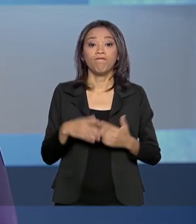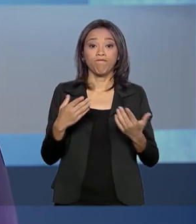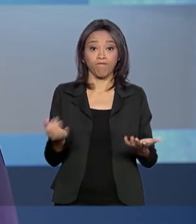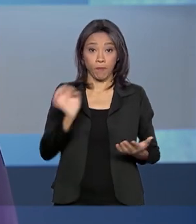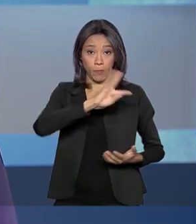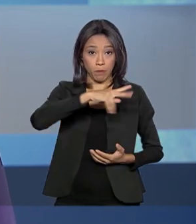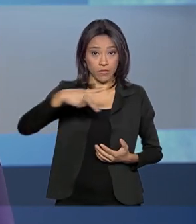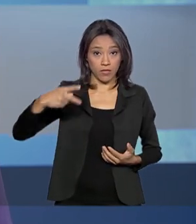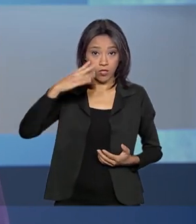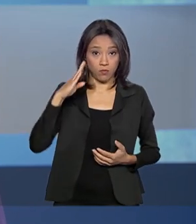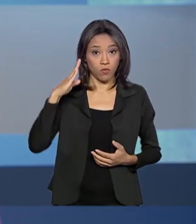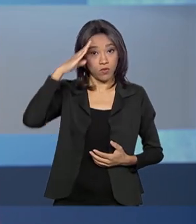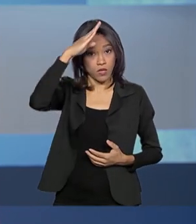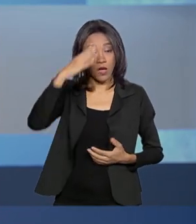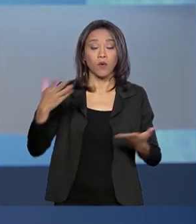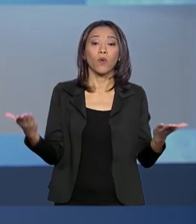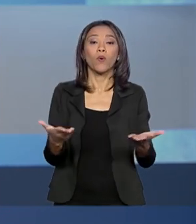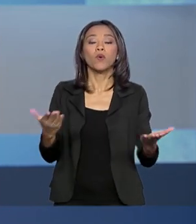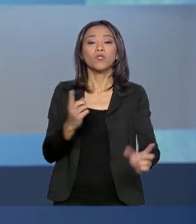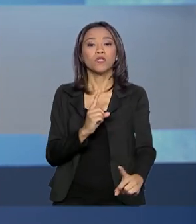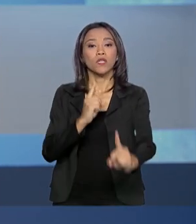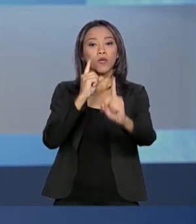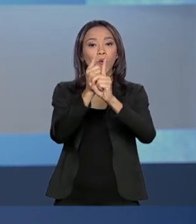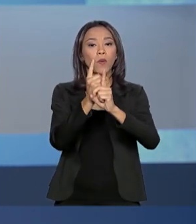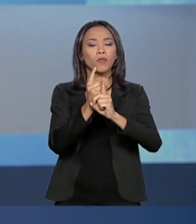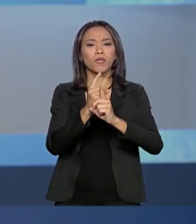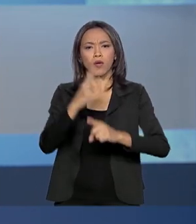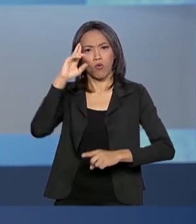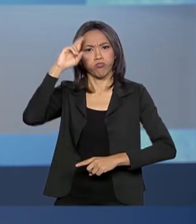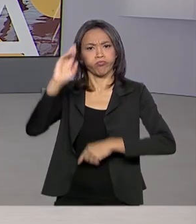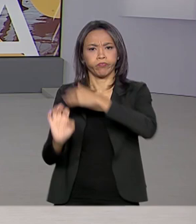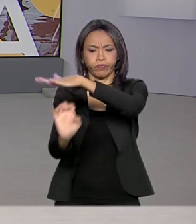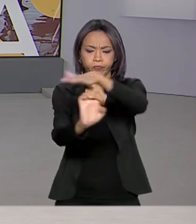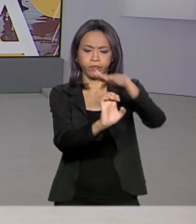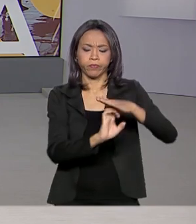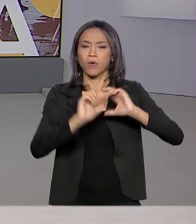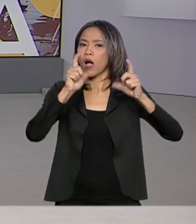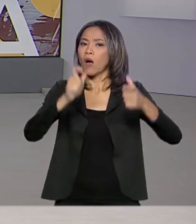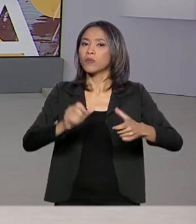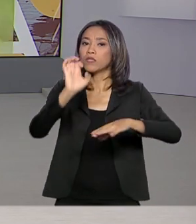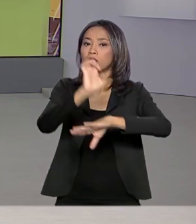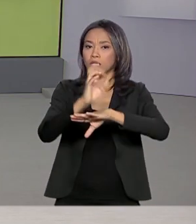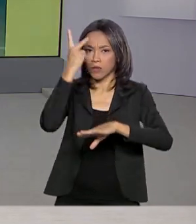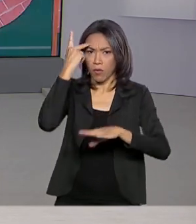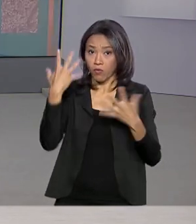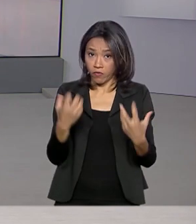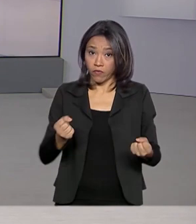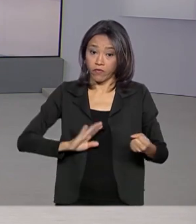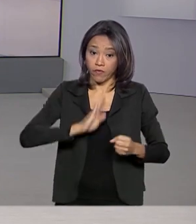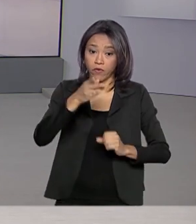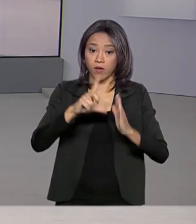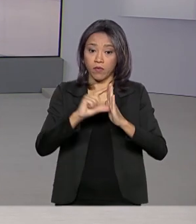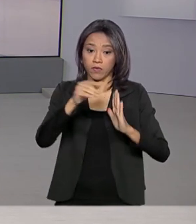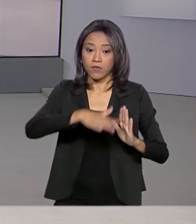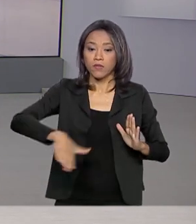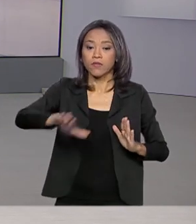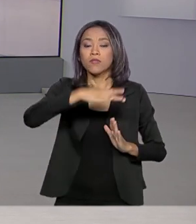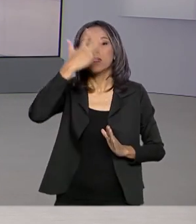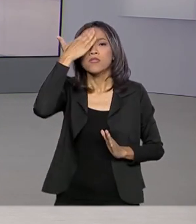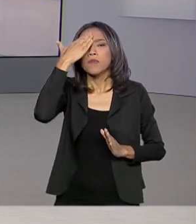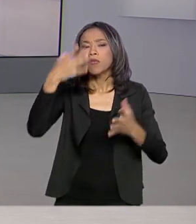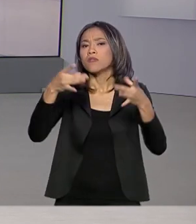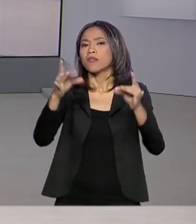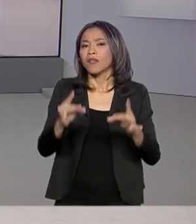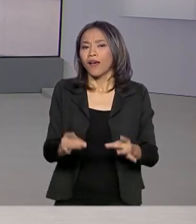O presidente Jair Bolsonaro se encontra hoje com empresários em São Paulo. Nós vamos ao Palácio do Planalto saber as informações, então, com a repórter